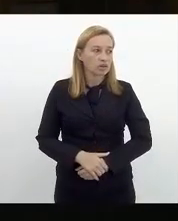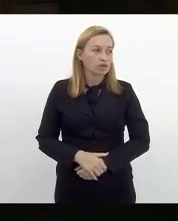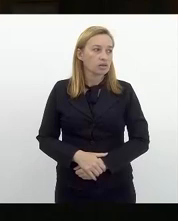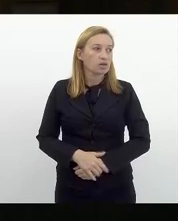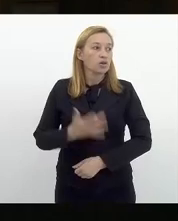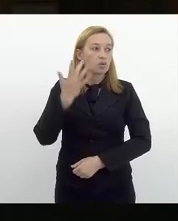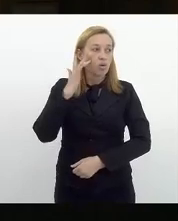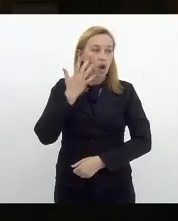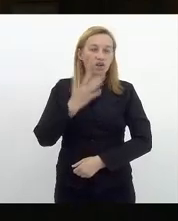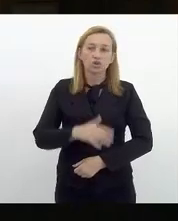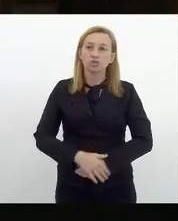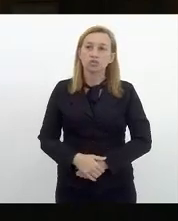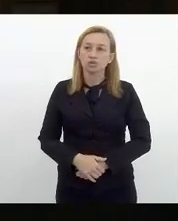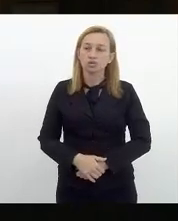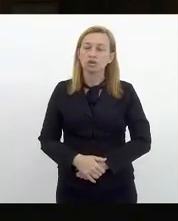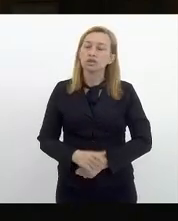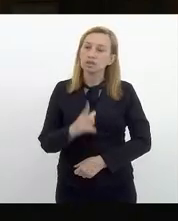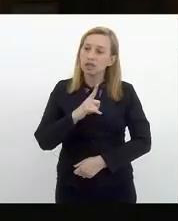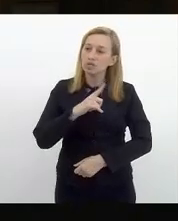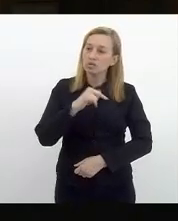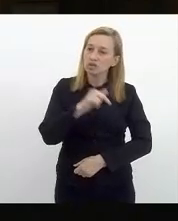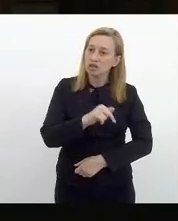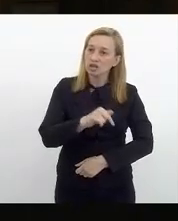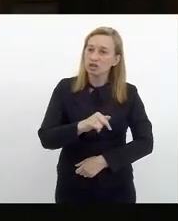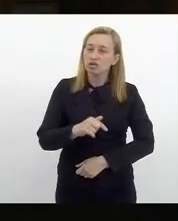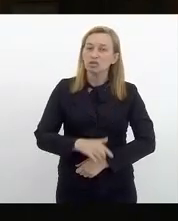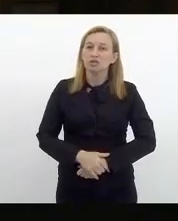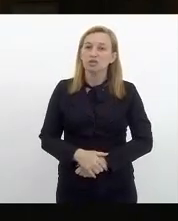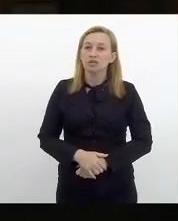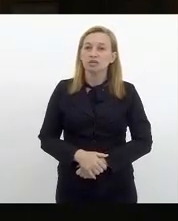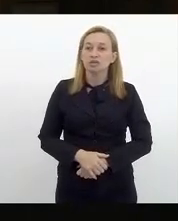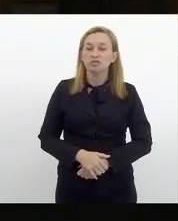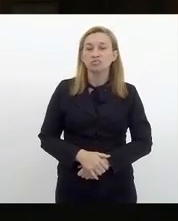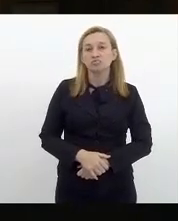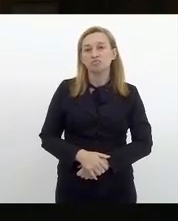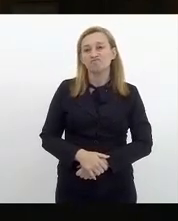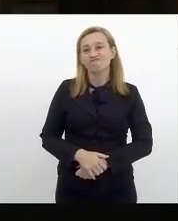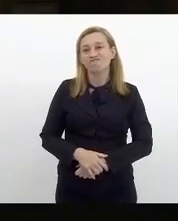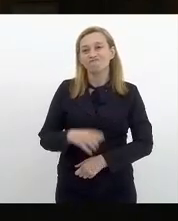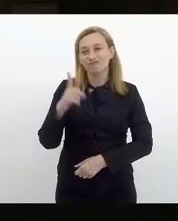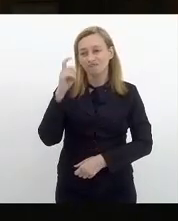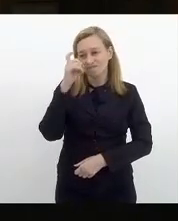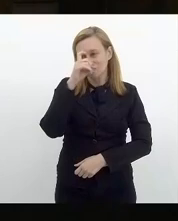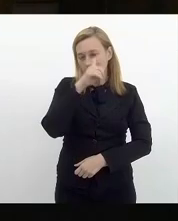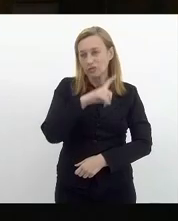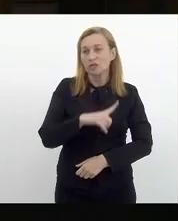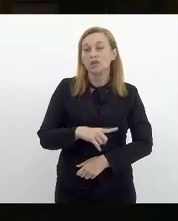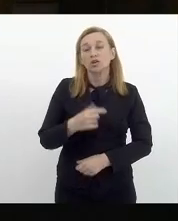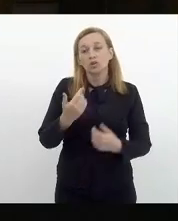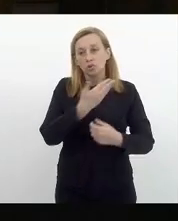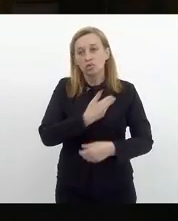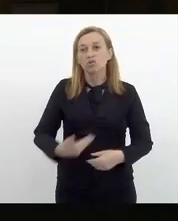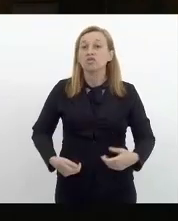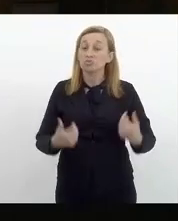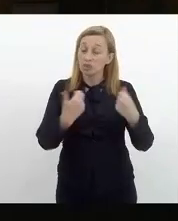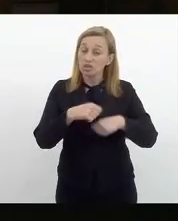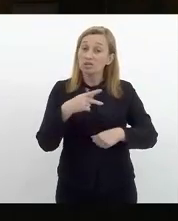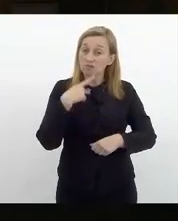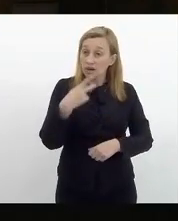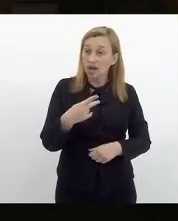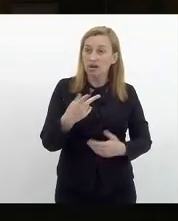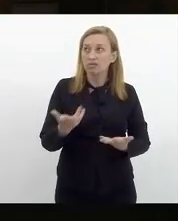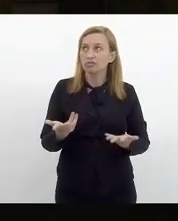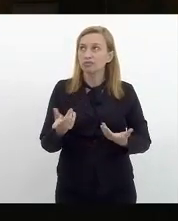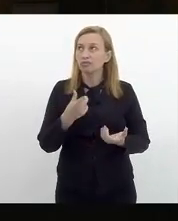acho que temos aqui um funcionário muito doloroso onde o governo precisa também se posicionar